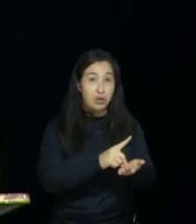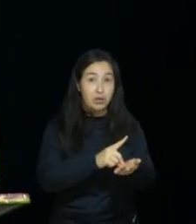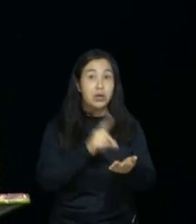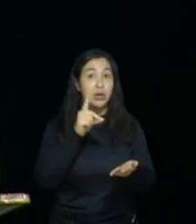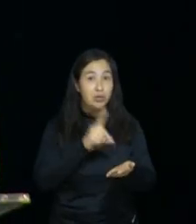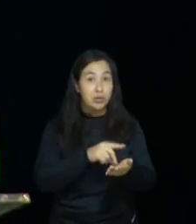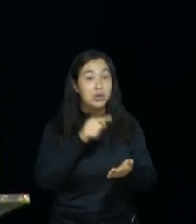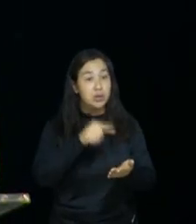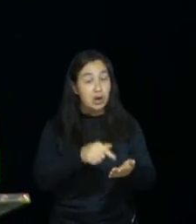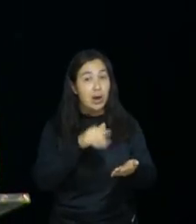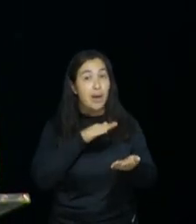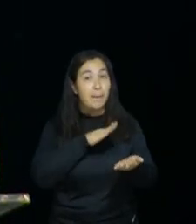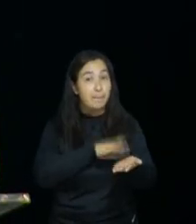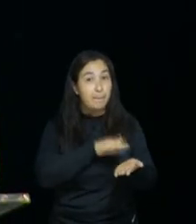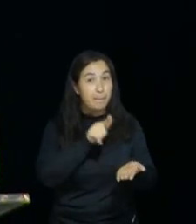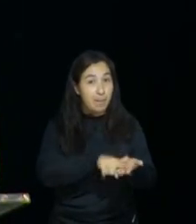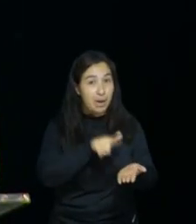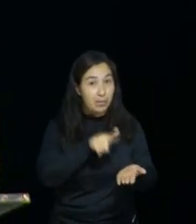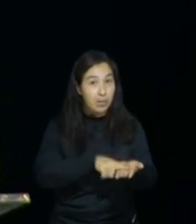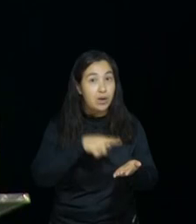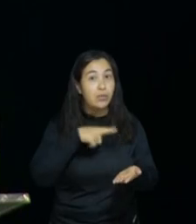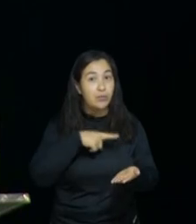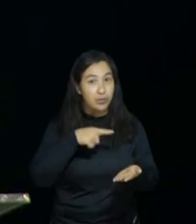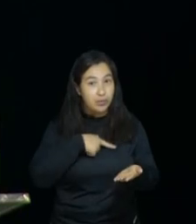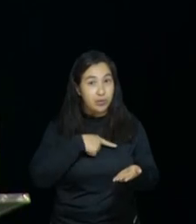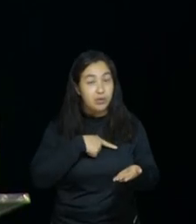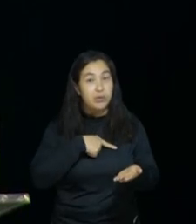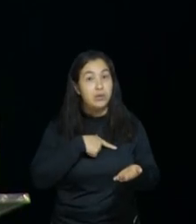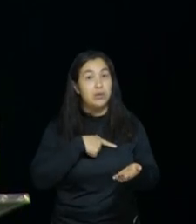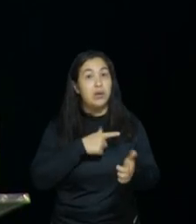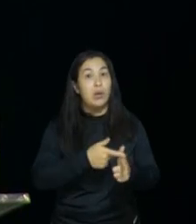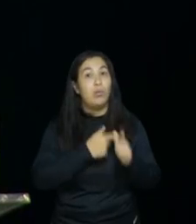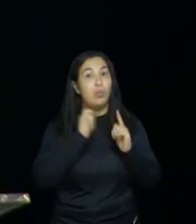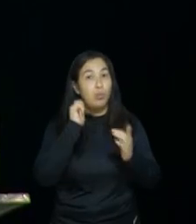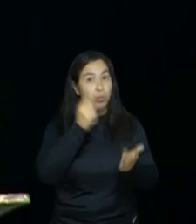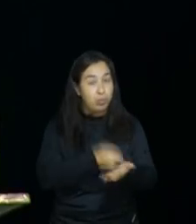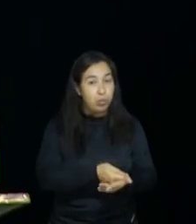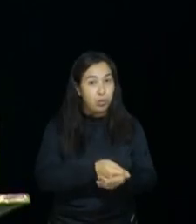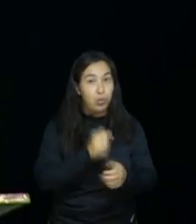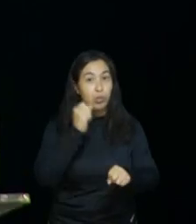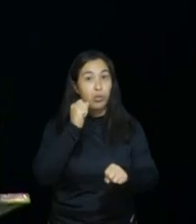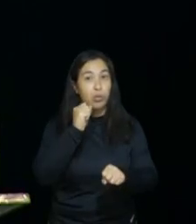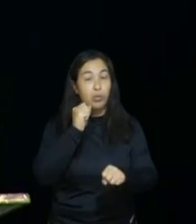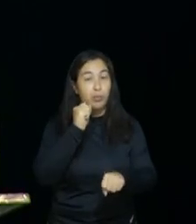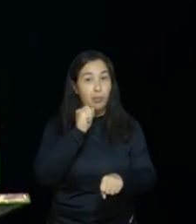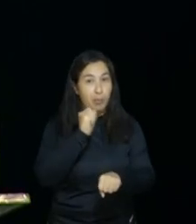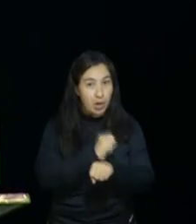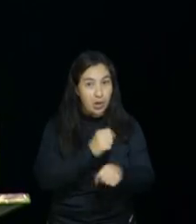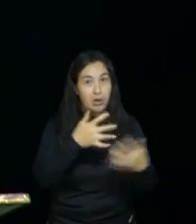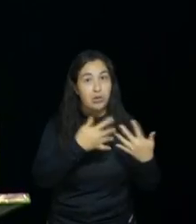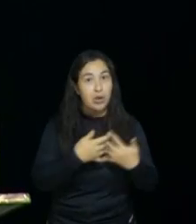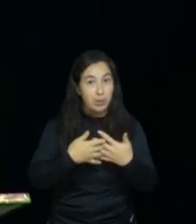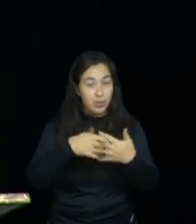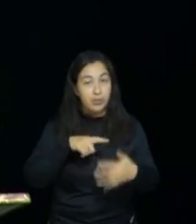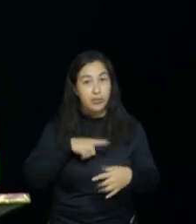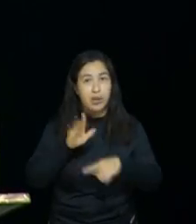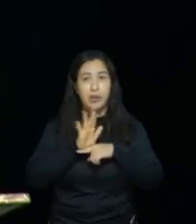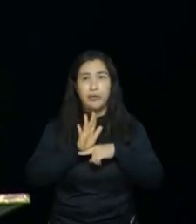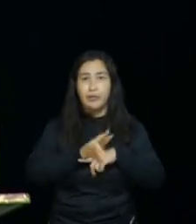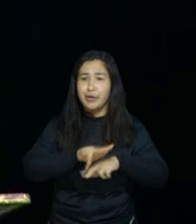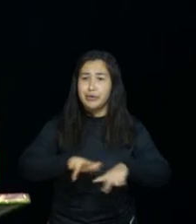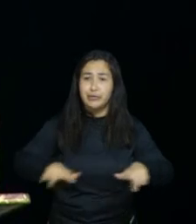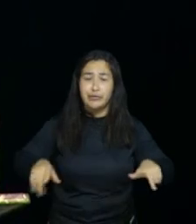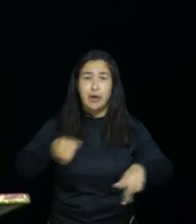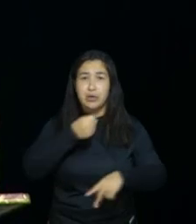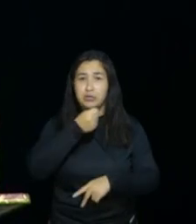foi lavrada, né, o caminhão foi parado, a gente tem vídeo, a gente tem matérias de diversos jornais,